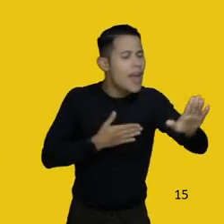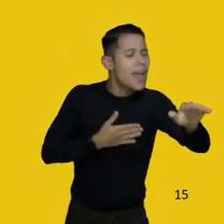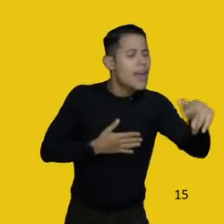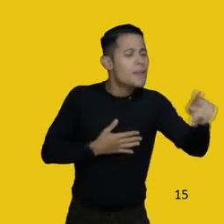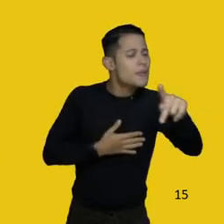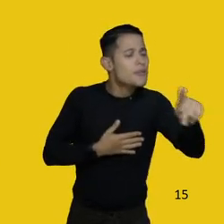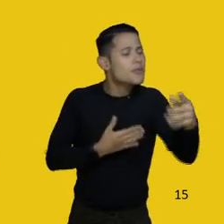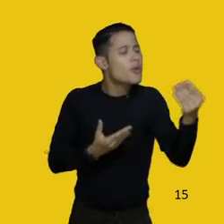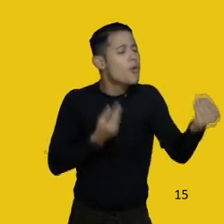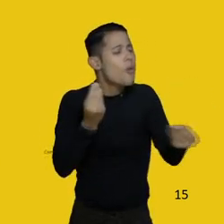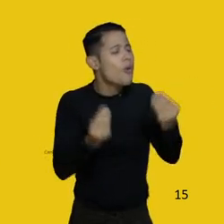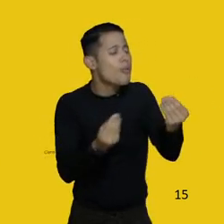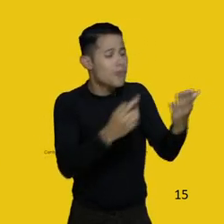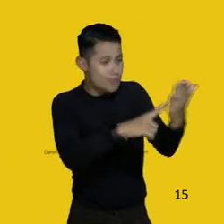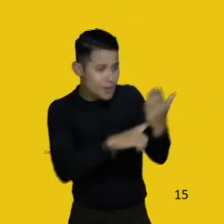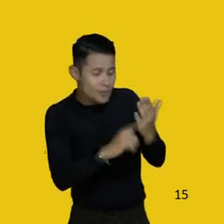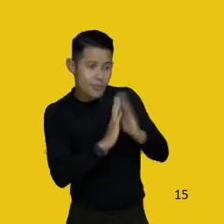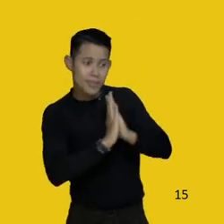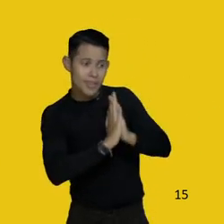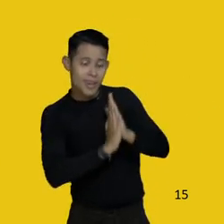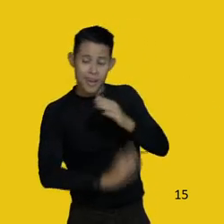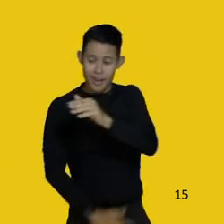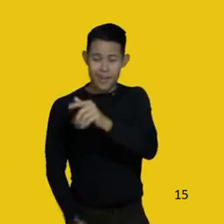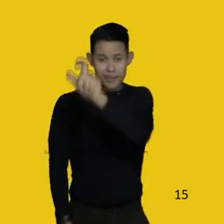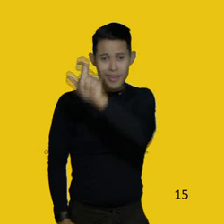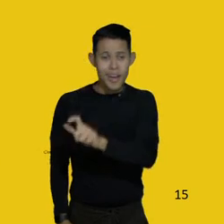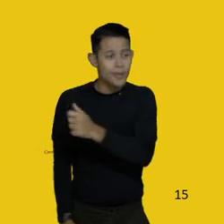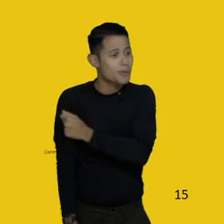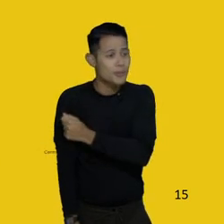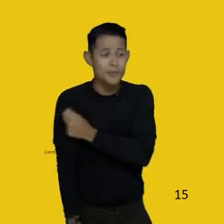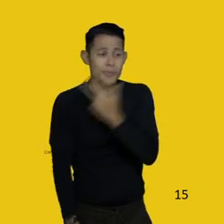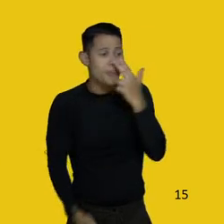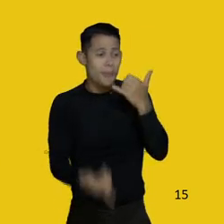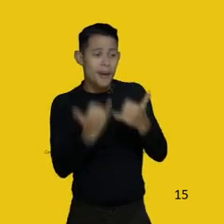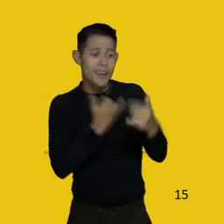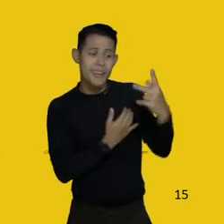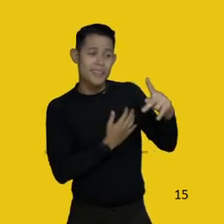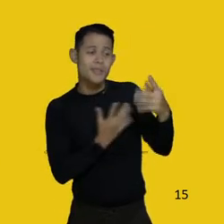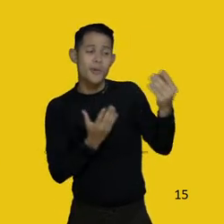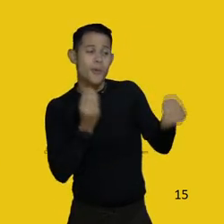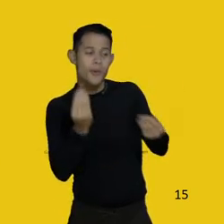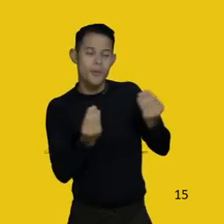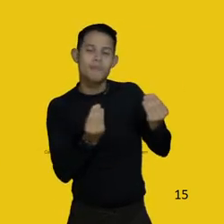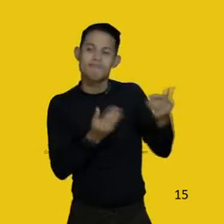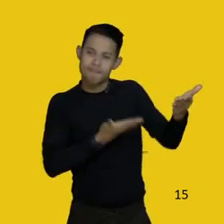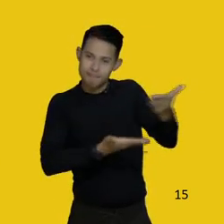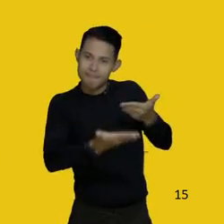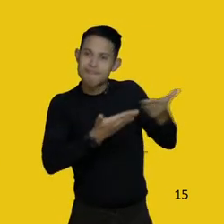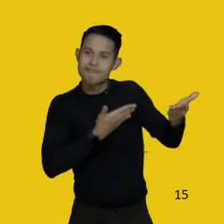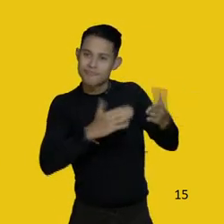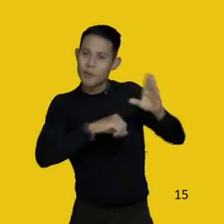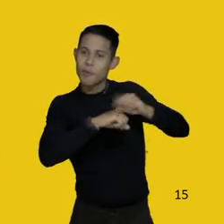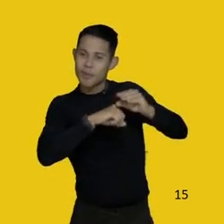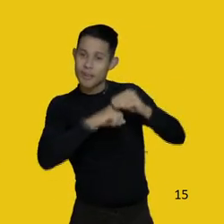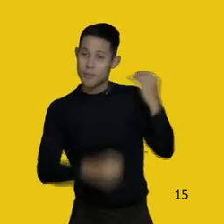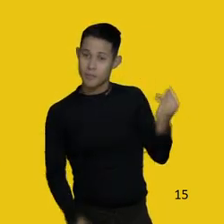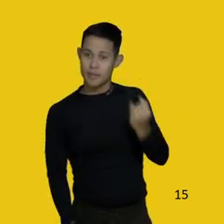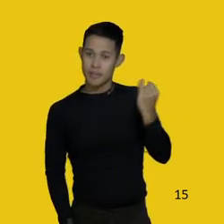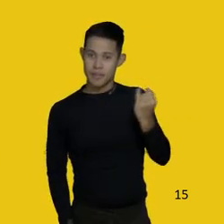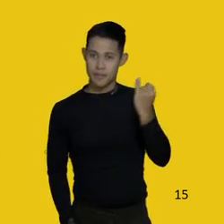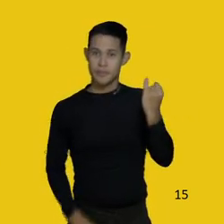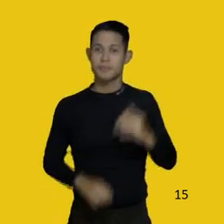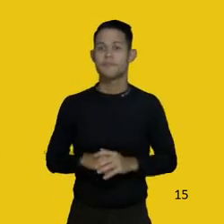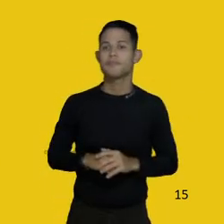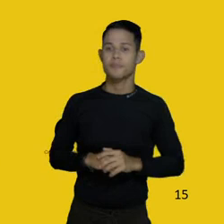ajuda né que eu tenho um aluninho assim parecido com o teu né trocas de profissionais ISO S importante com o paciente com